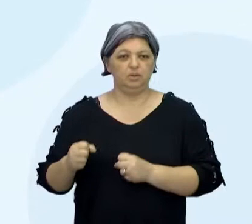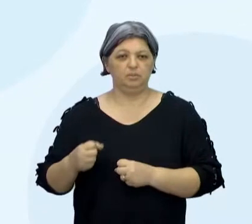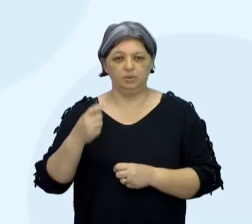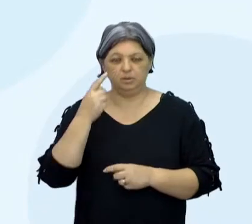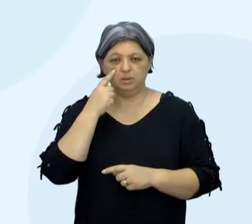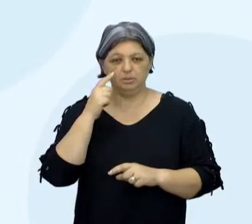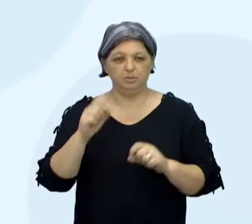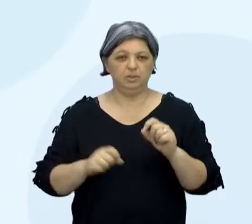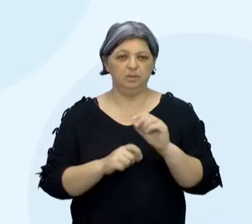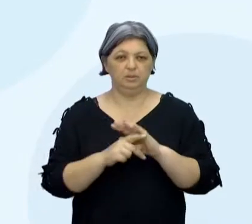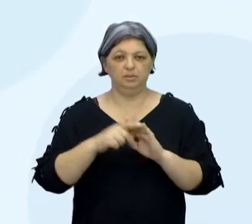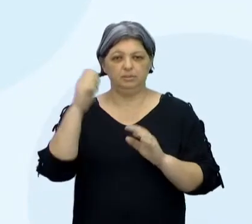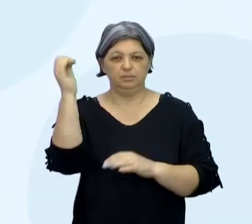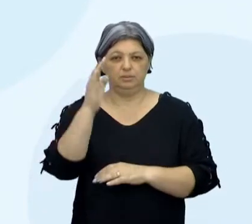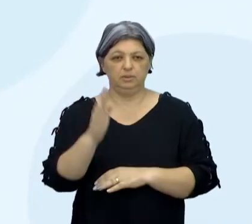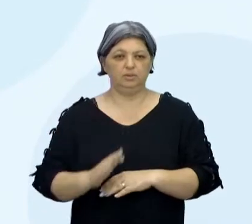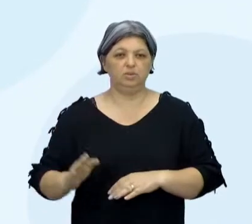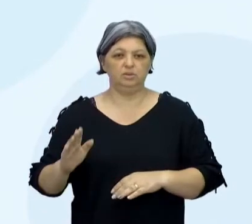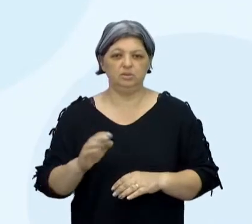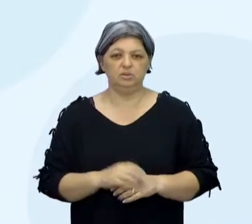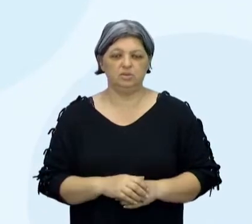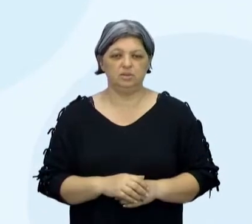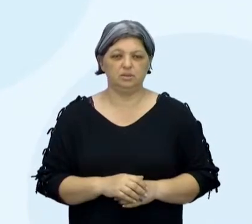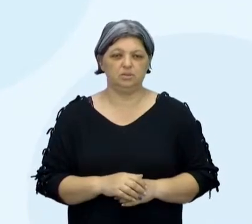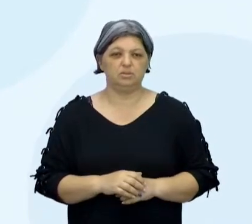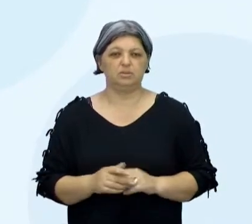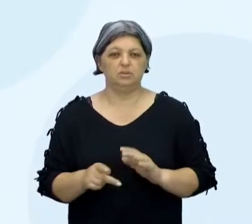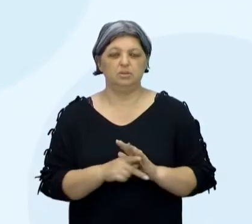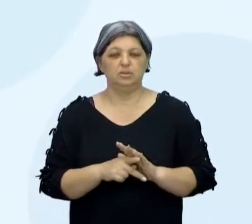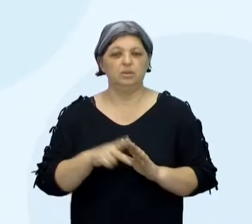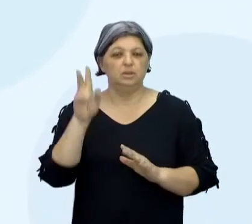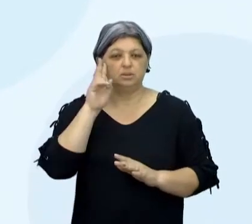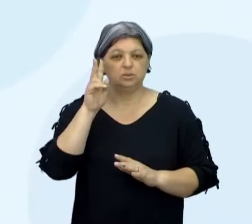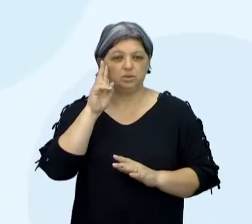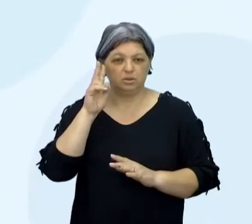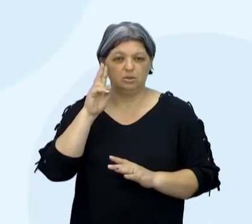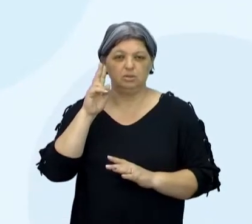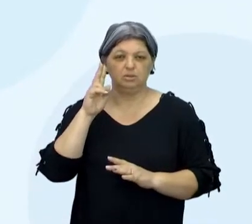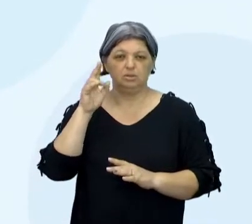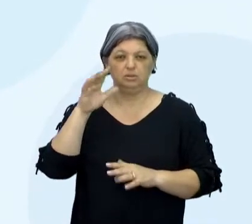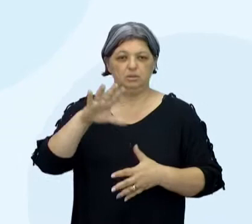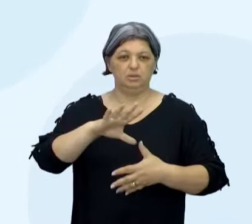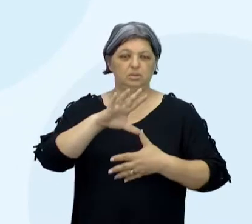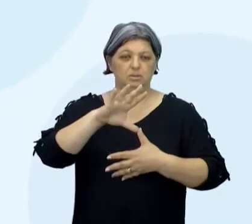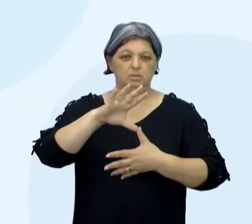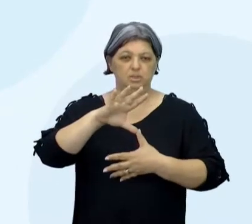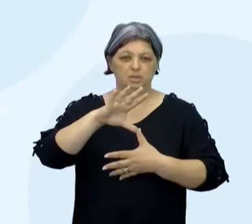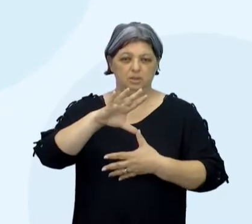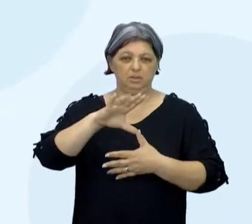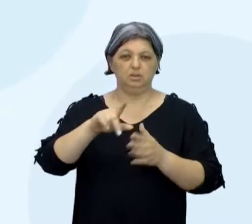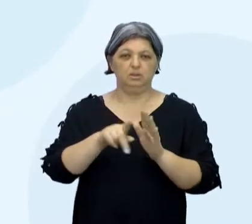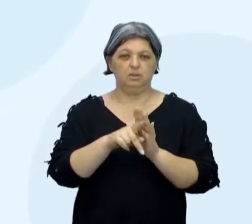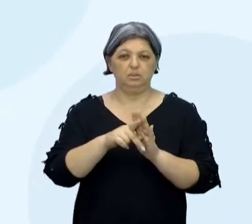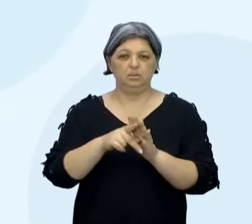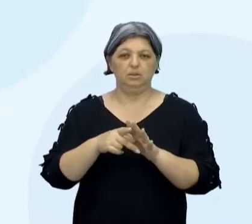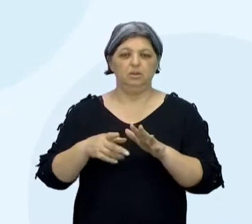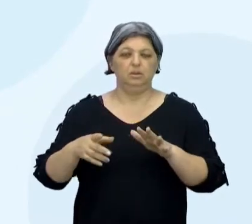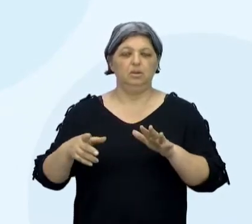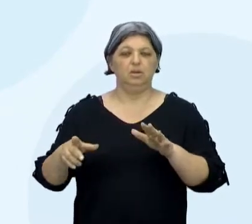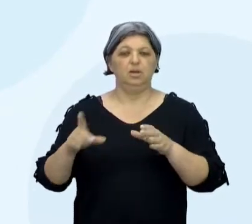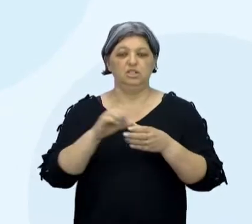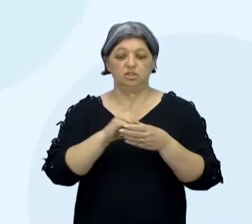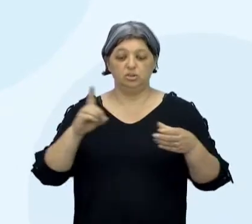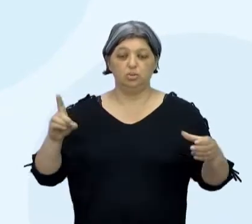Contemporâneo considerando a história das Américas e o contexto de exclusão e inclusão